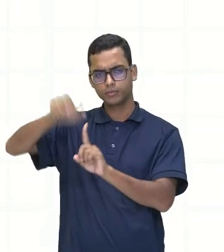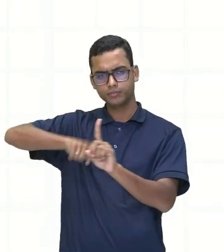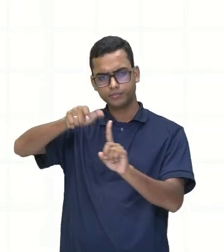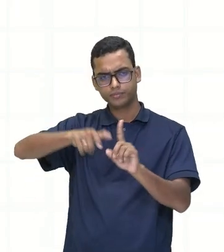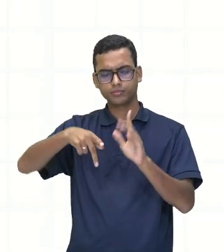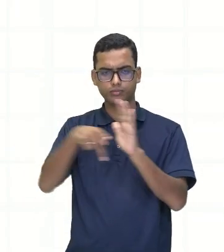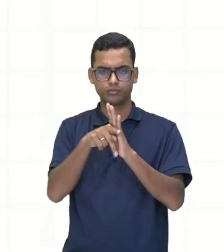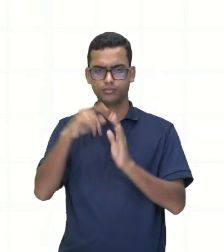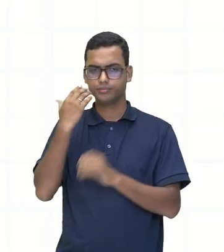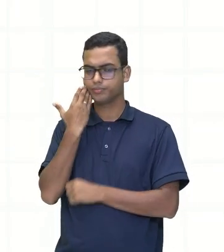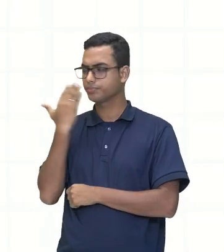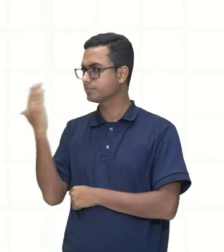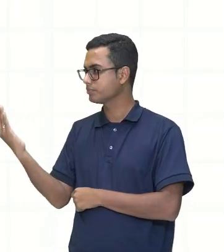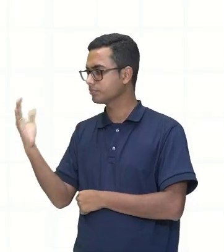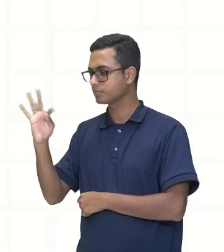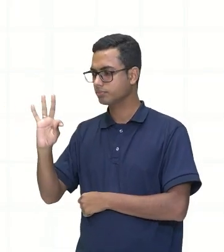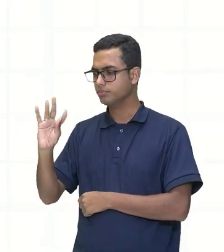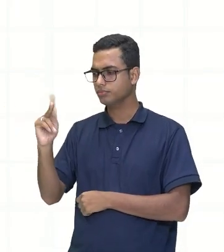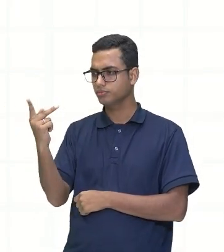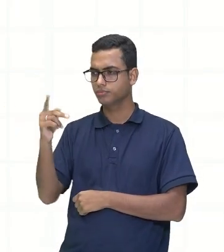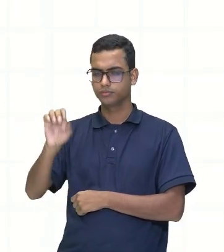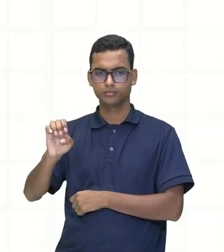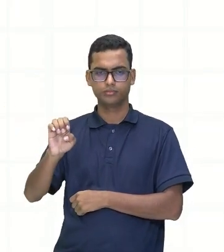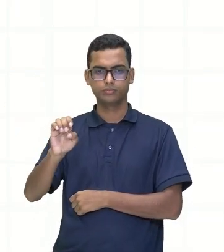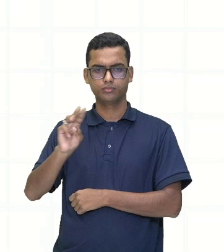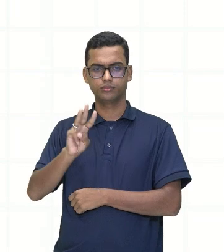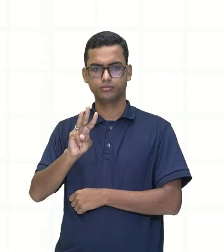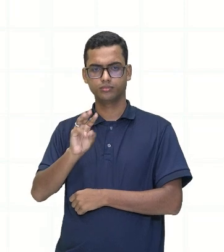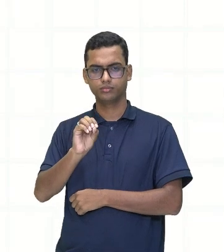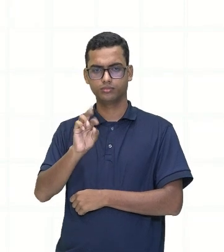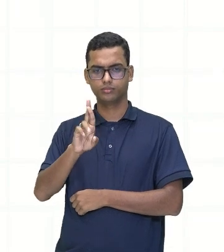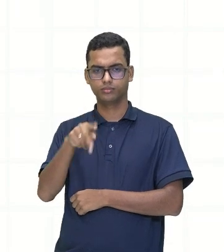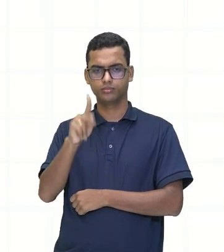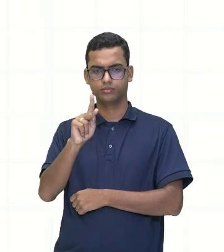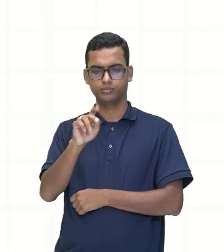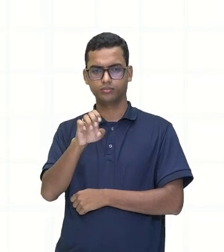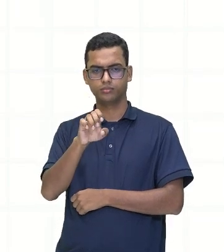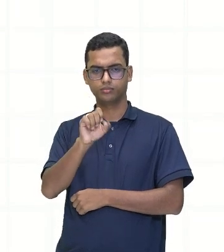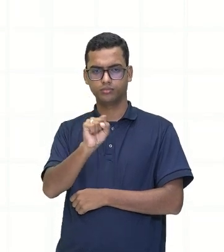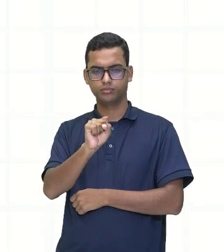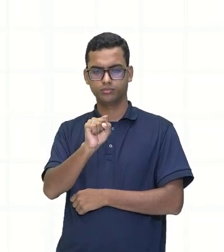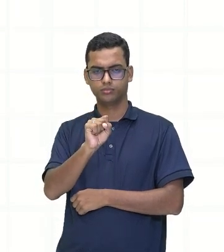é the workers. The workers. Os